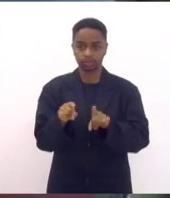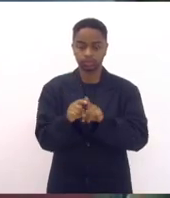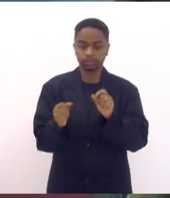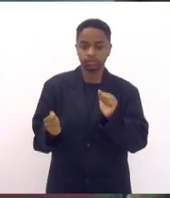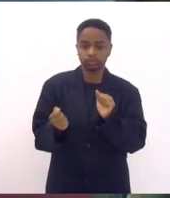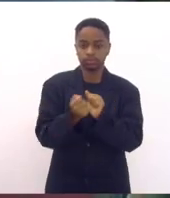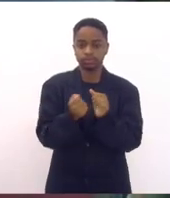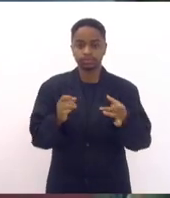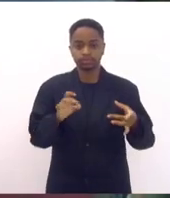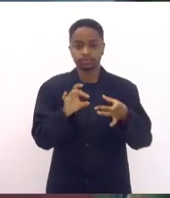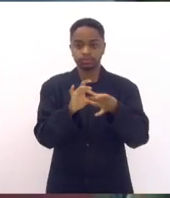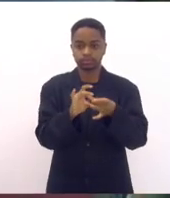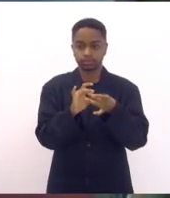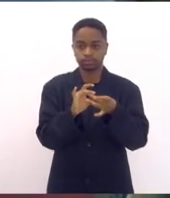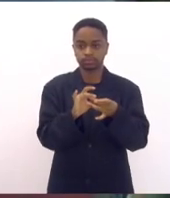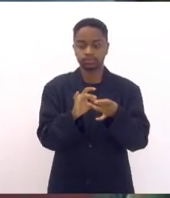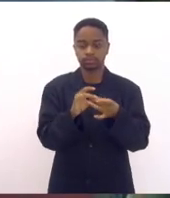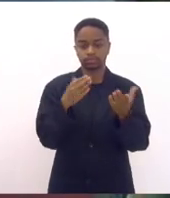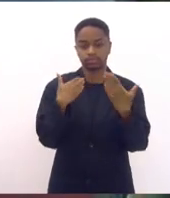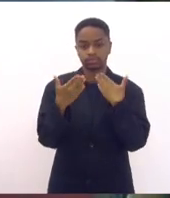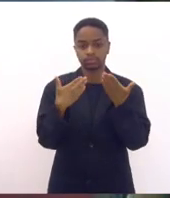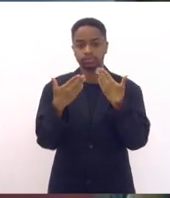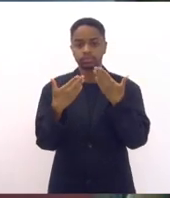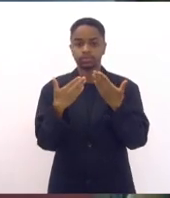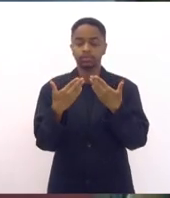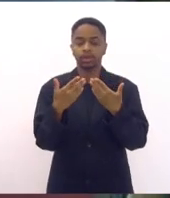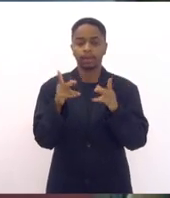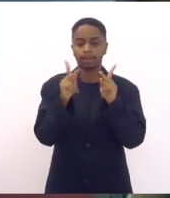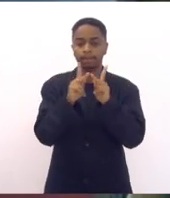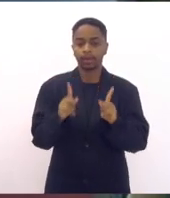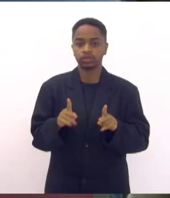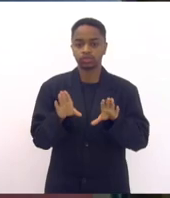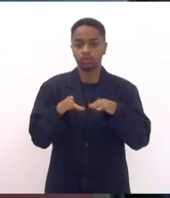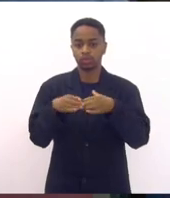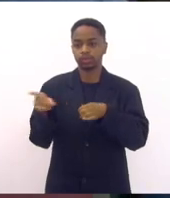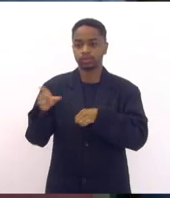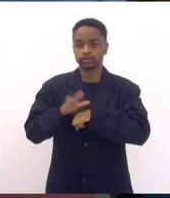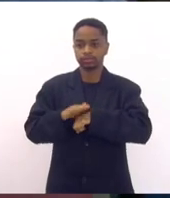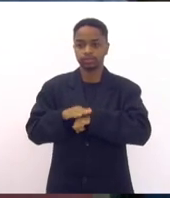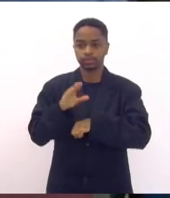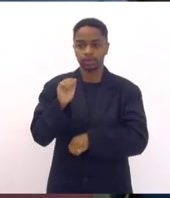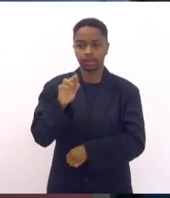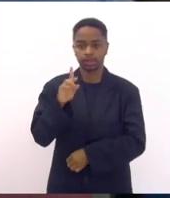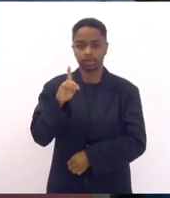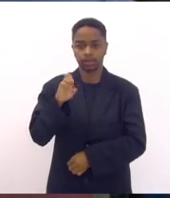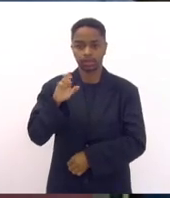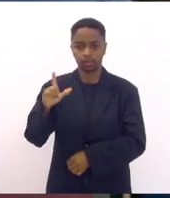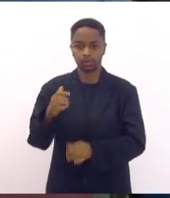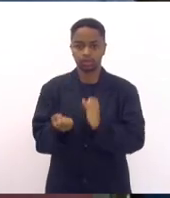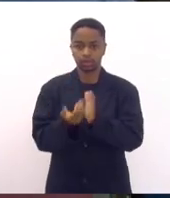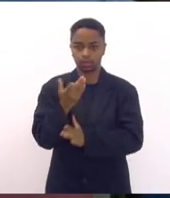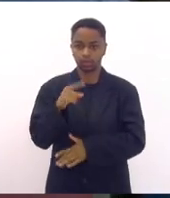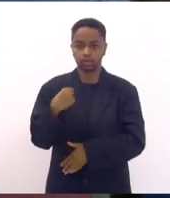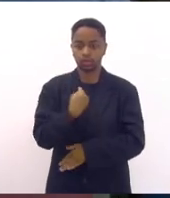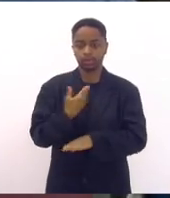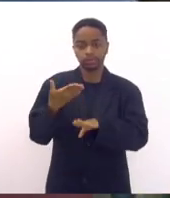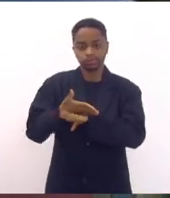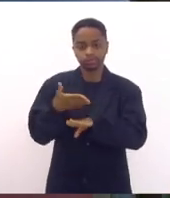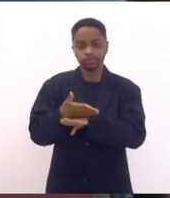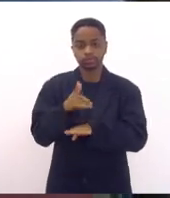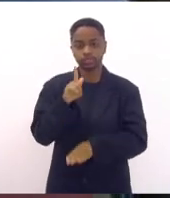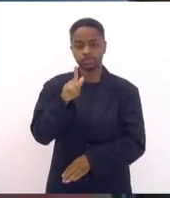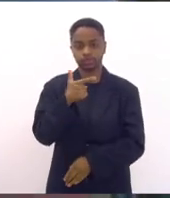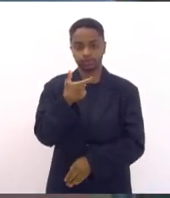parceria com a diálogo e paz comissão criada pelo Cardeal do Rio de Janeiro nós estaremos no